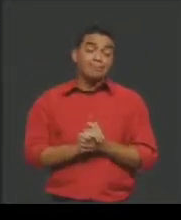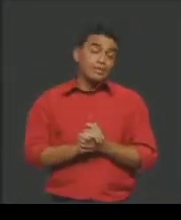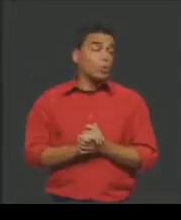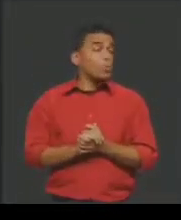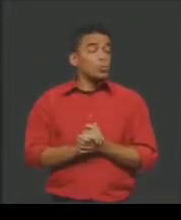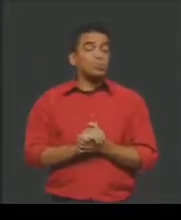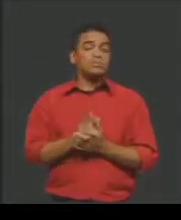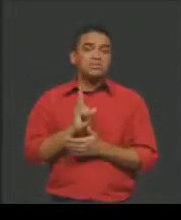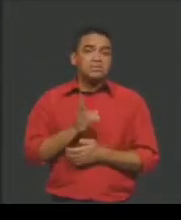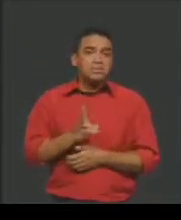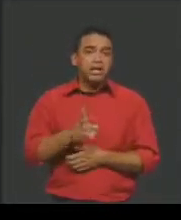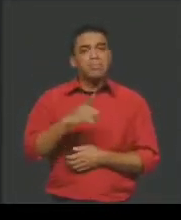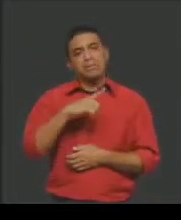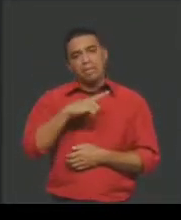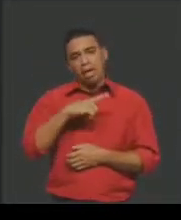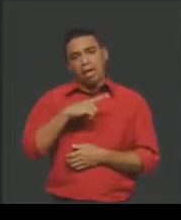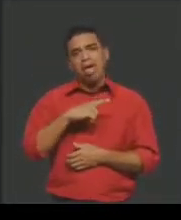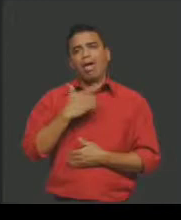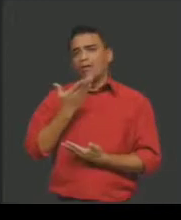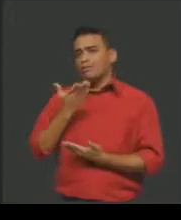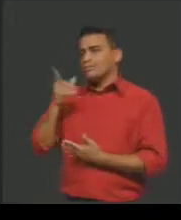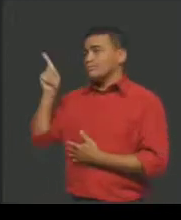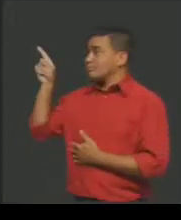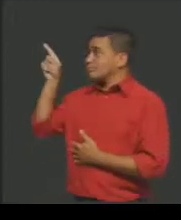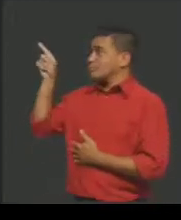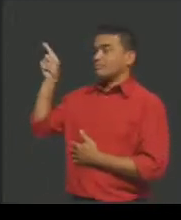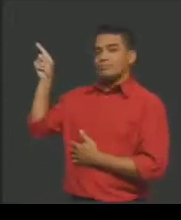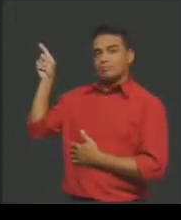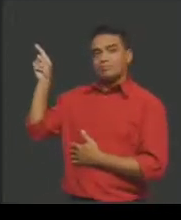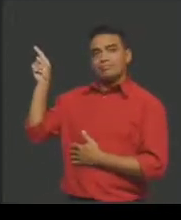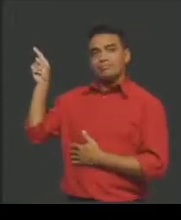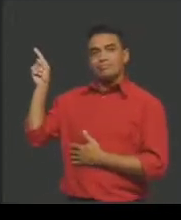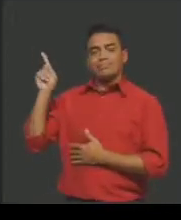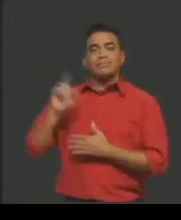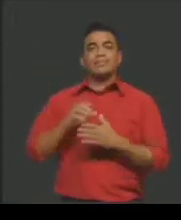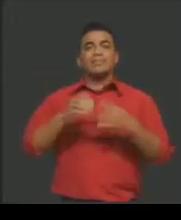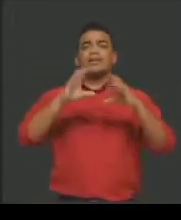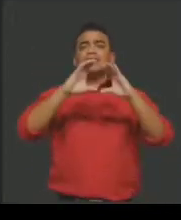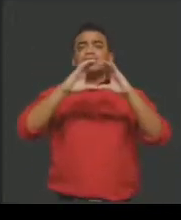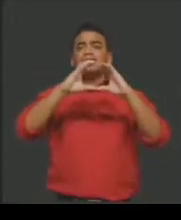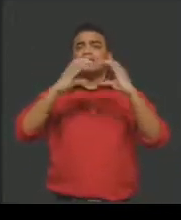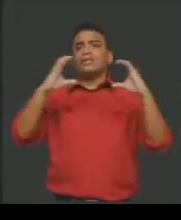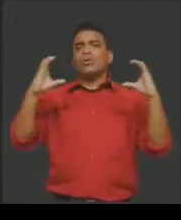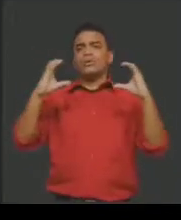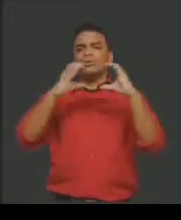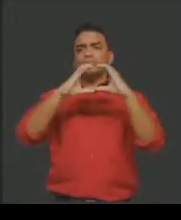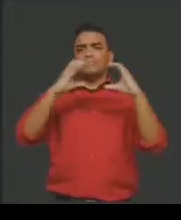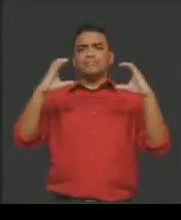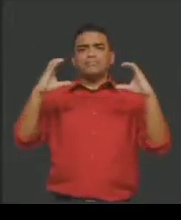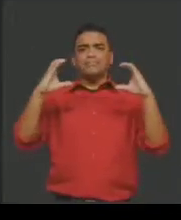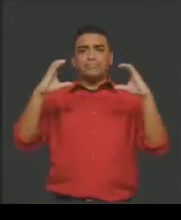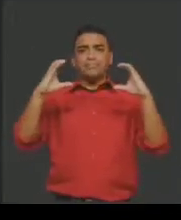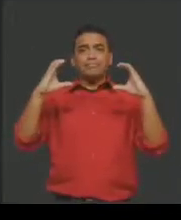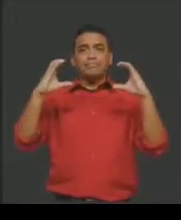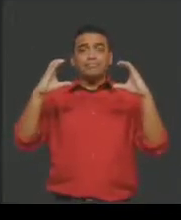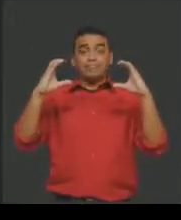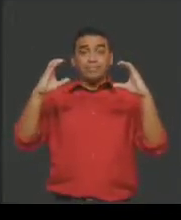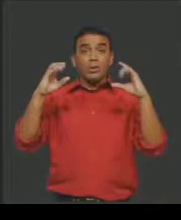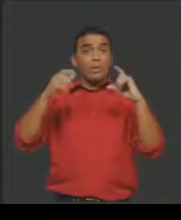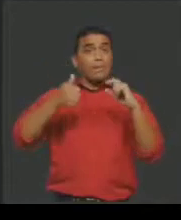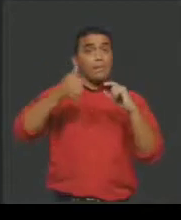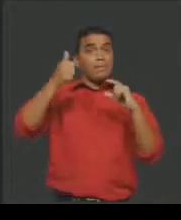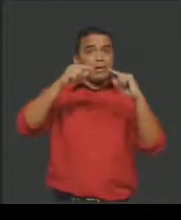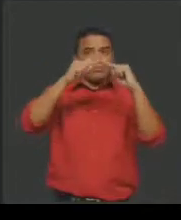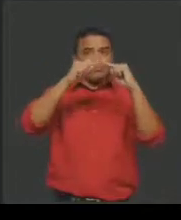usados quando nós começamos a falar aí do circuito. Então essa aqui primeiro, ó, que é só uma linha, essa linha